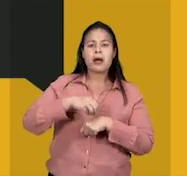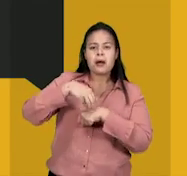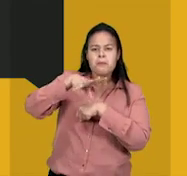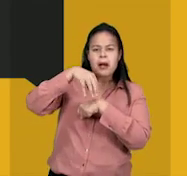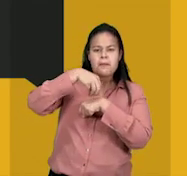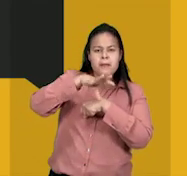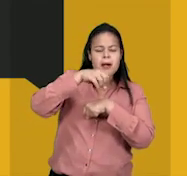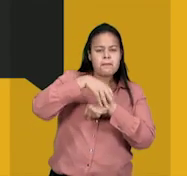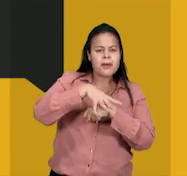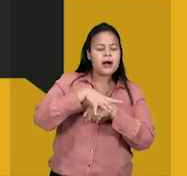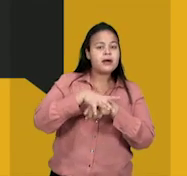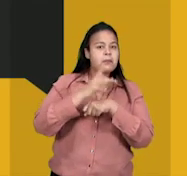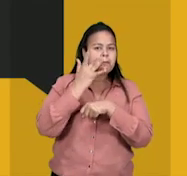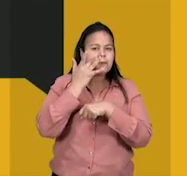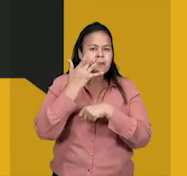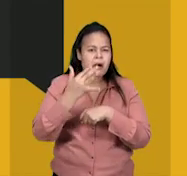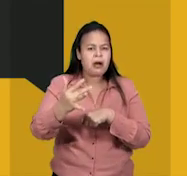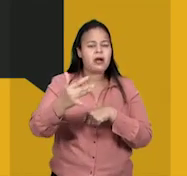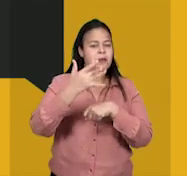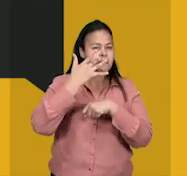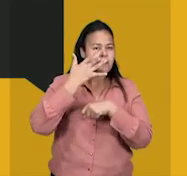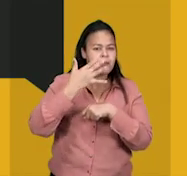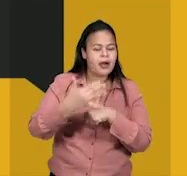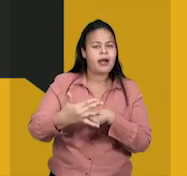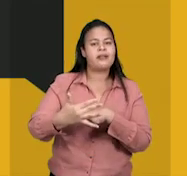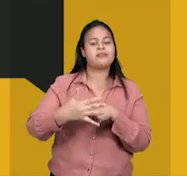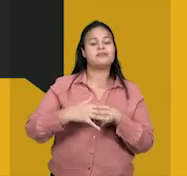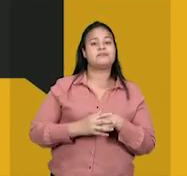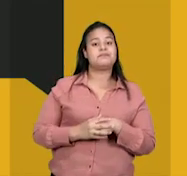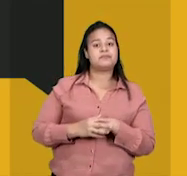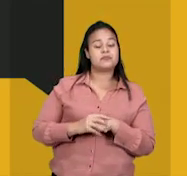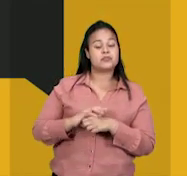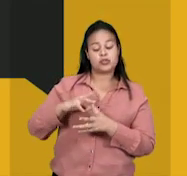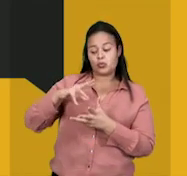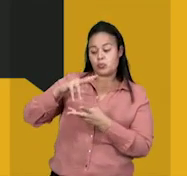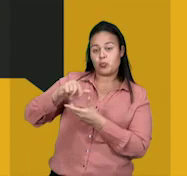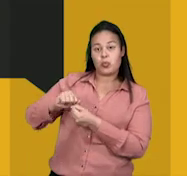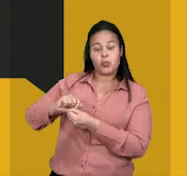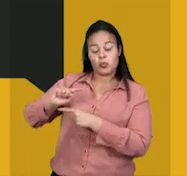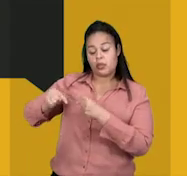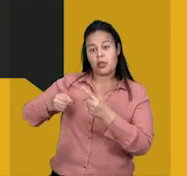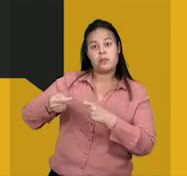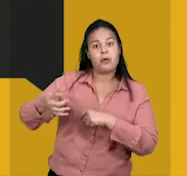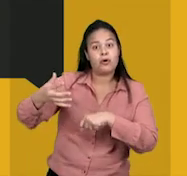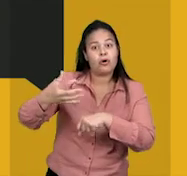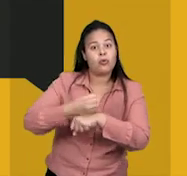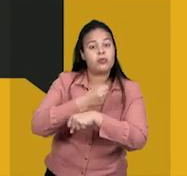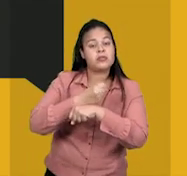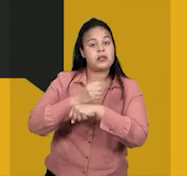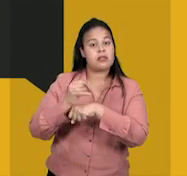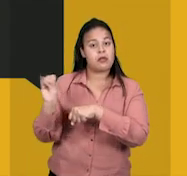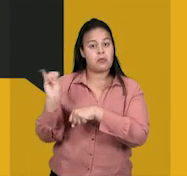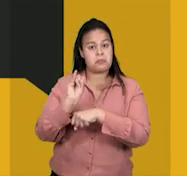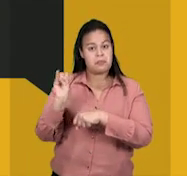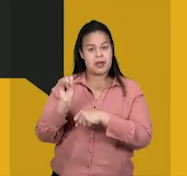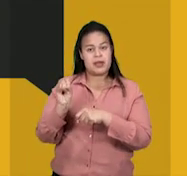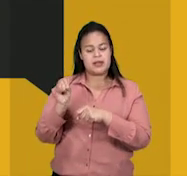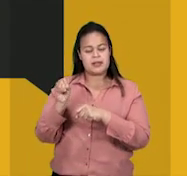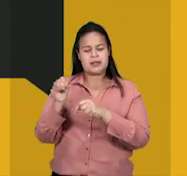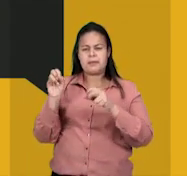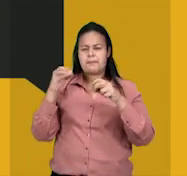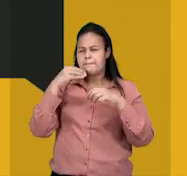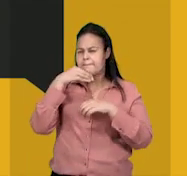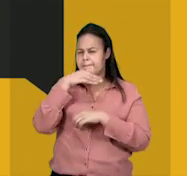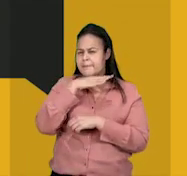de natureza no que seria o mundo depois da colonização ibérica. Enxergou-nos